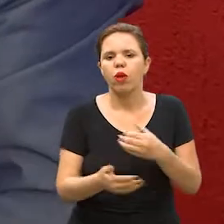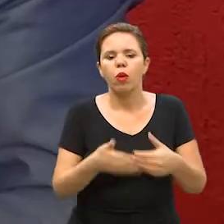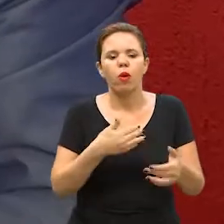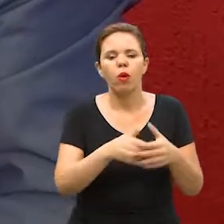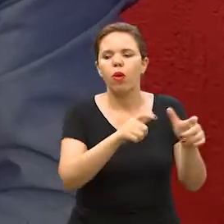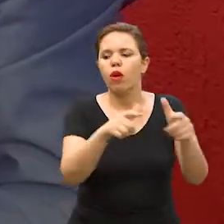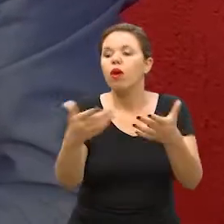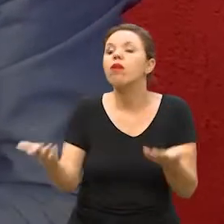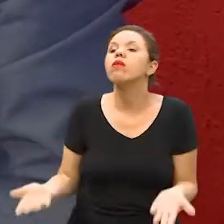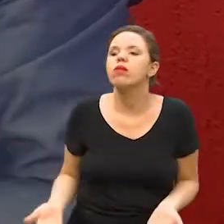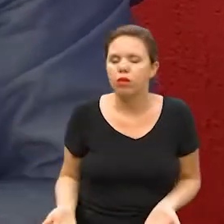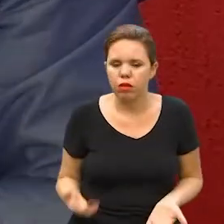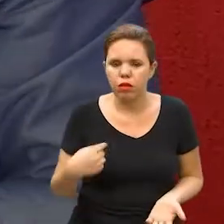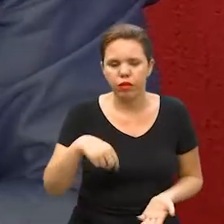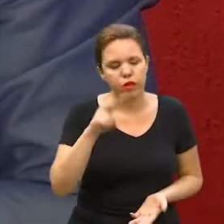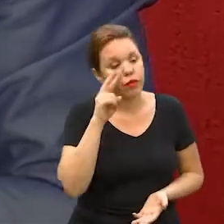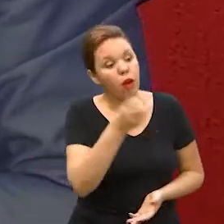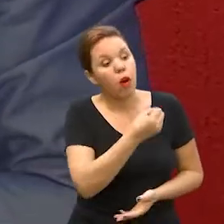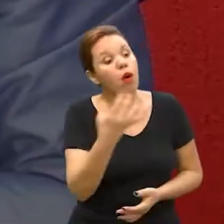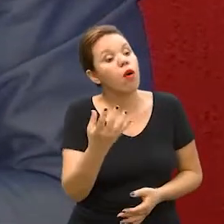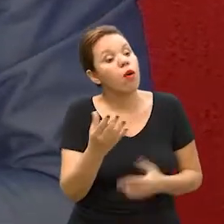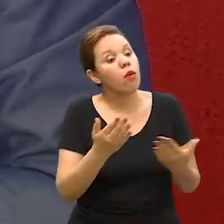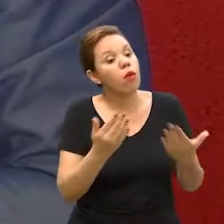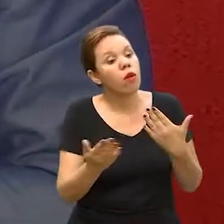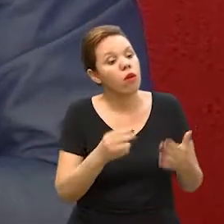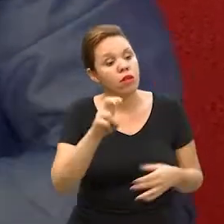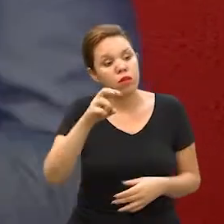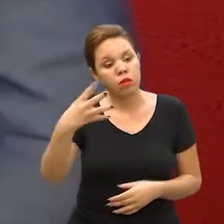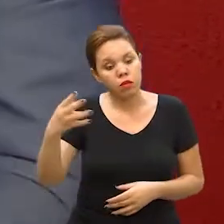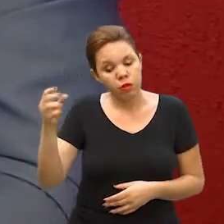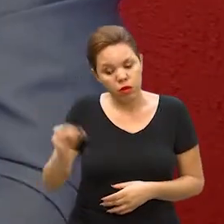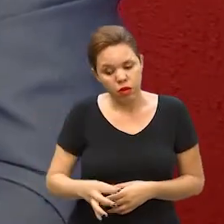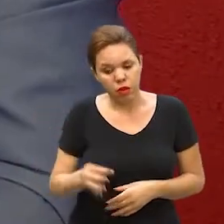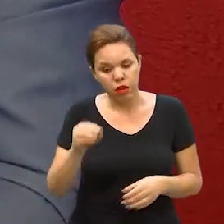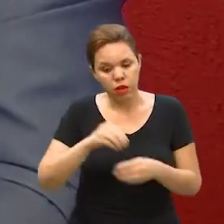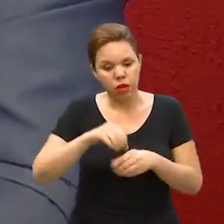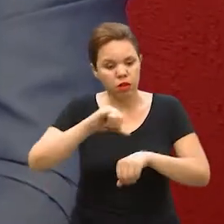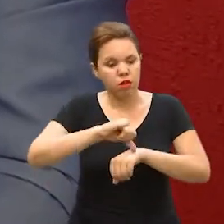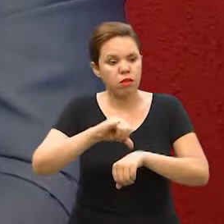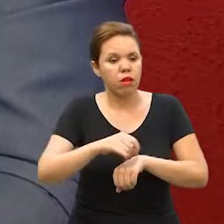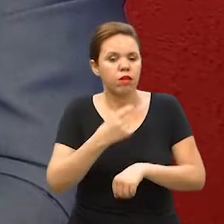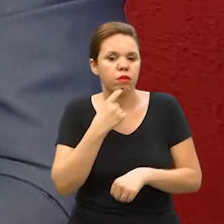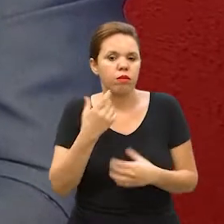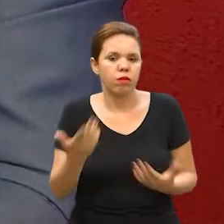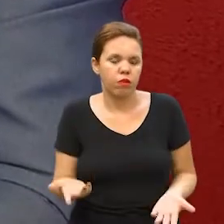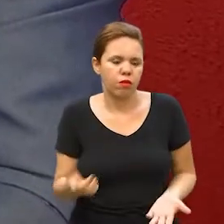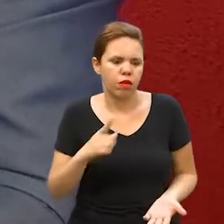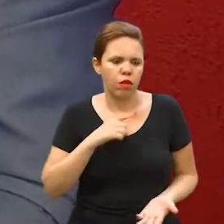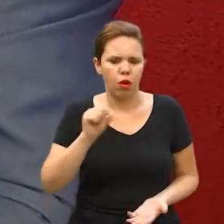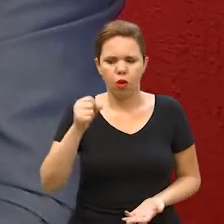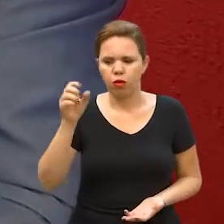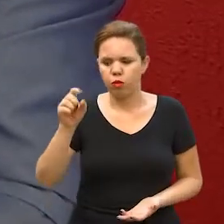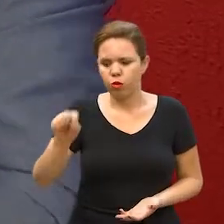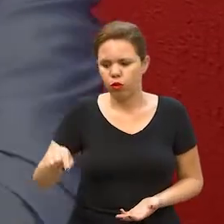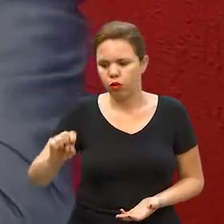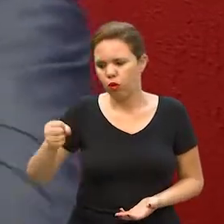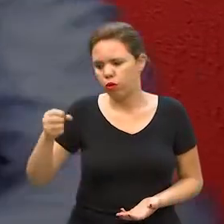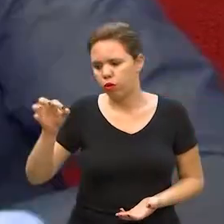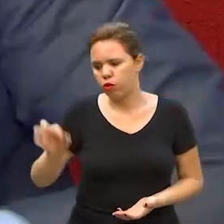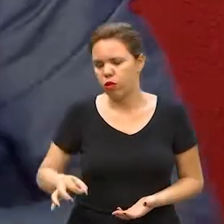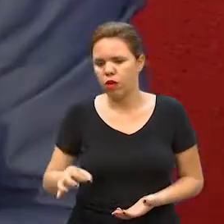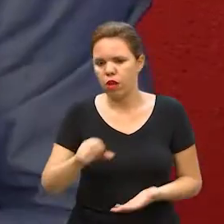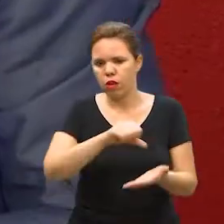lugar. Não. Você vai olhar os números, você vai ver que quase 54% estão na cidade de Campinas. Aí você tem mais 8,8% na